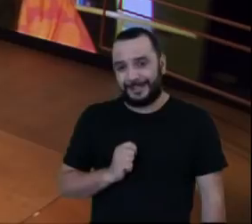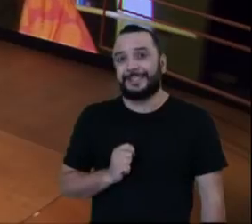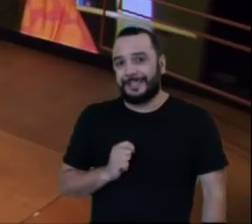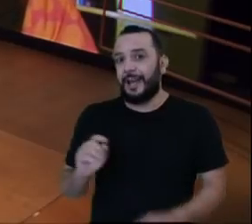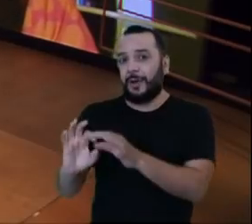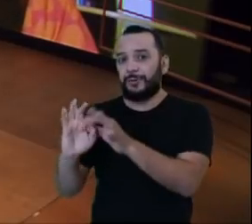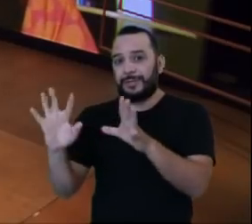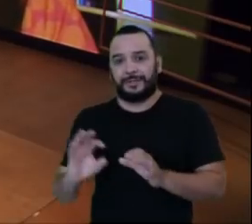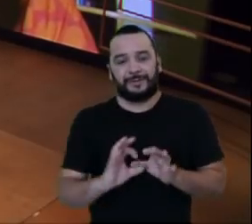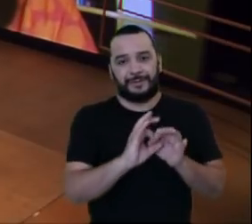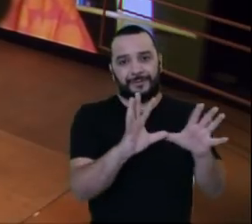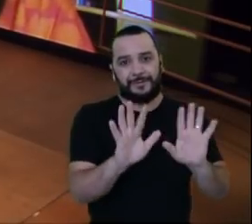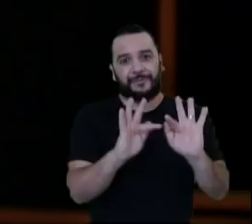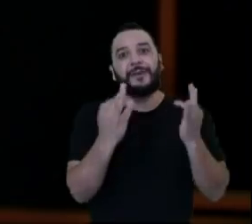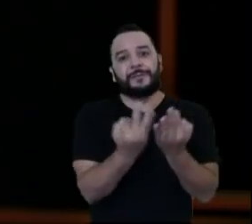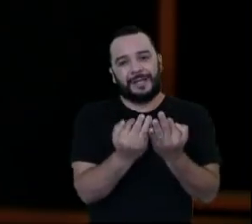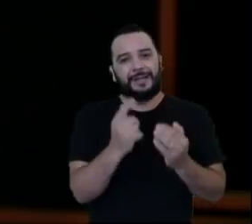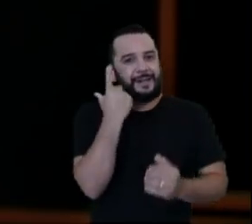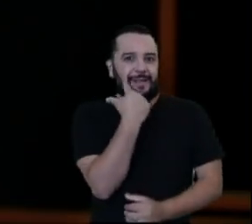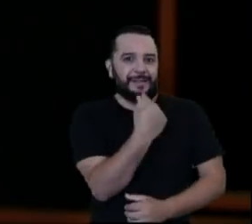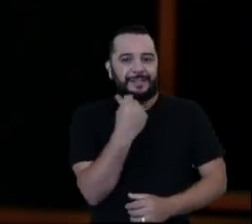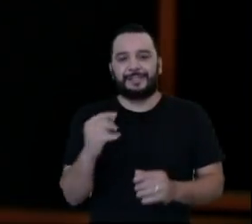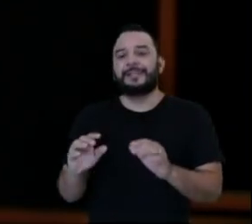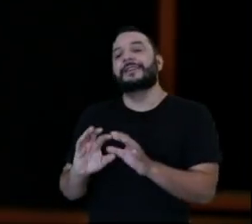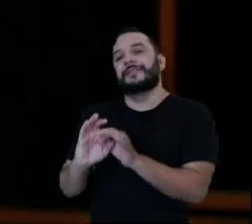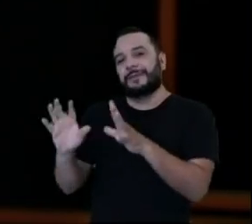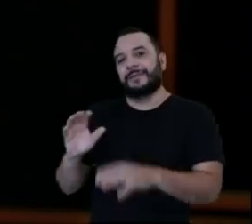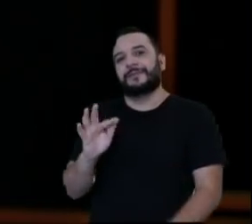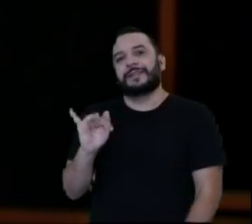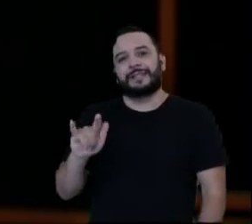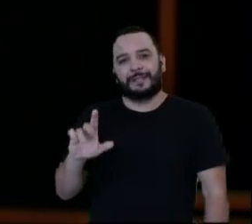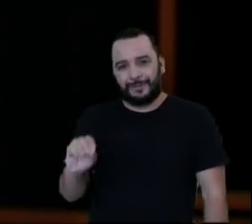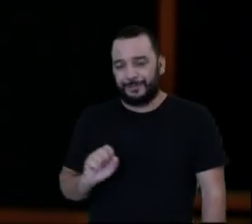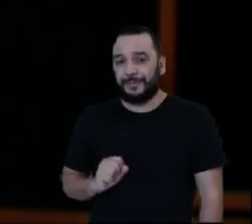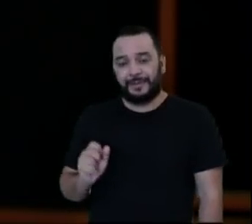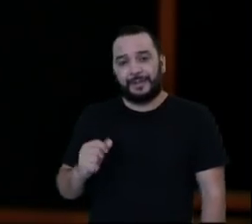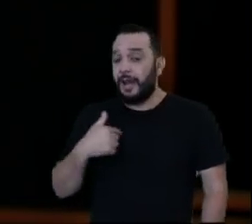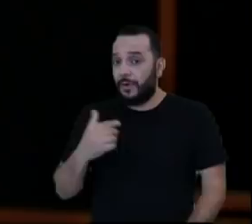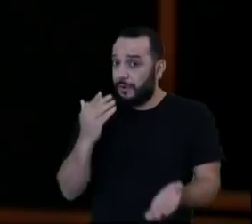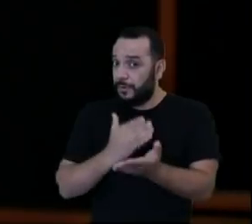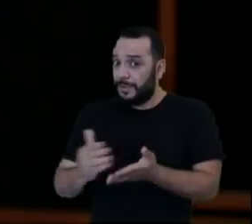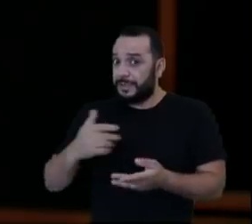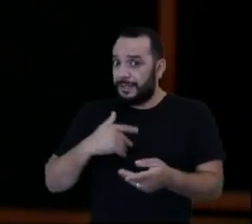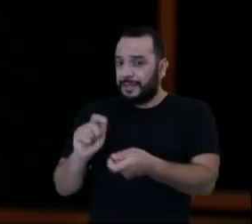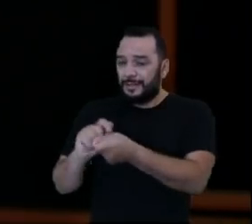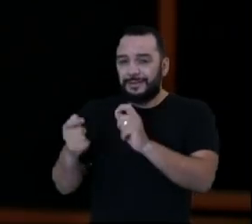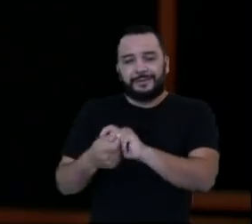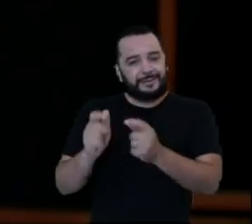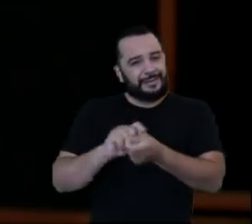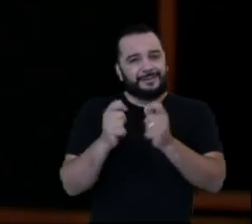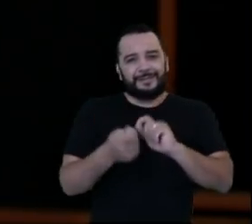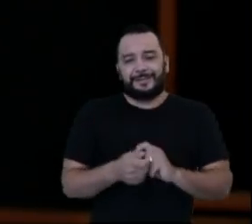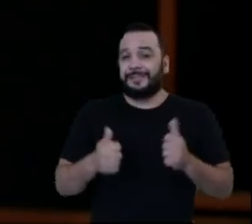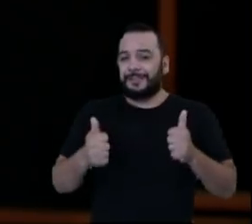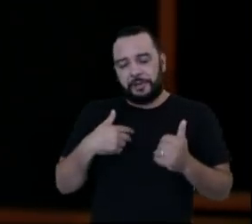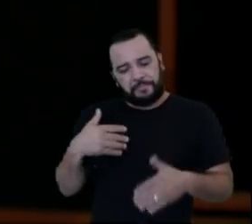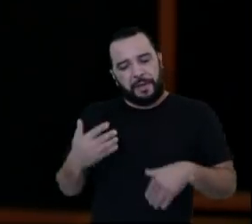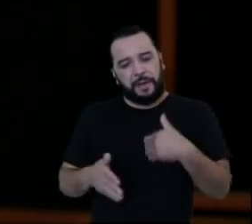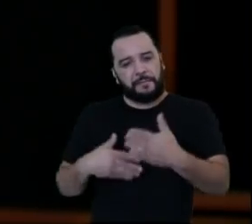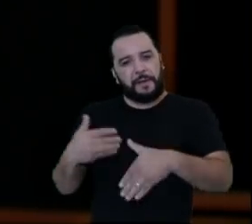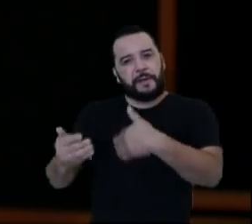vida. Mas eu li um livro chamado Cartas Perto do Coração, que é troca de correspondência da Clarice Lispector com Fernando Sabino.